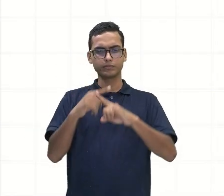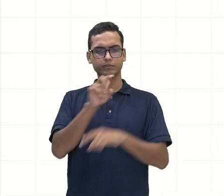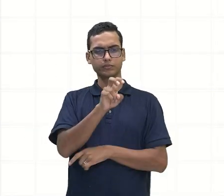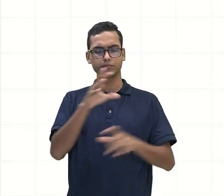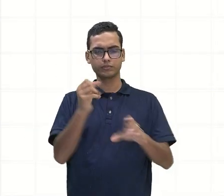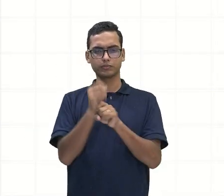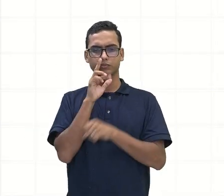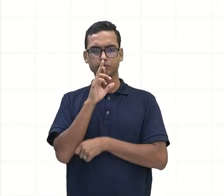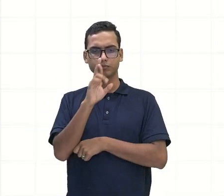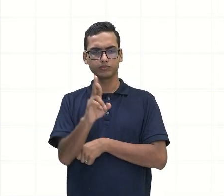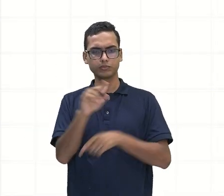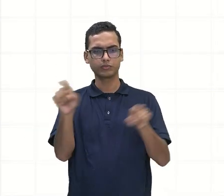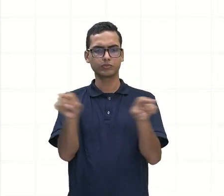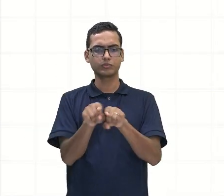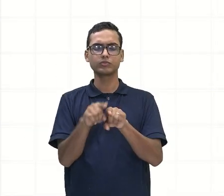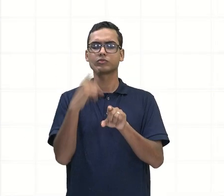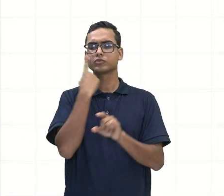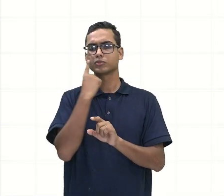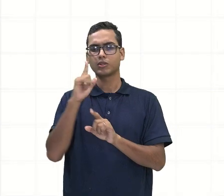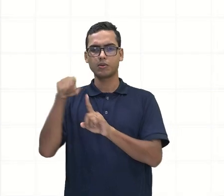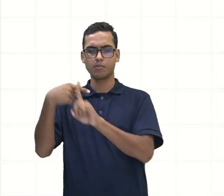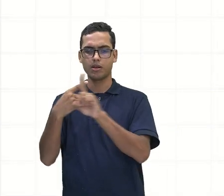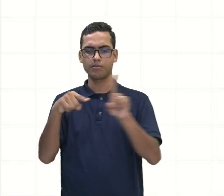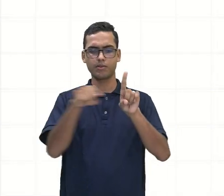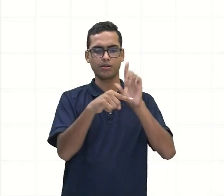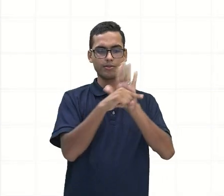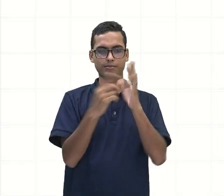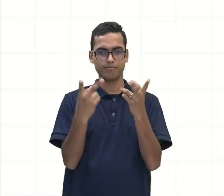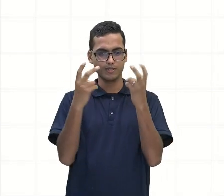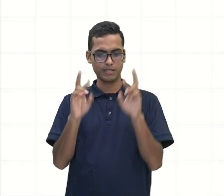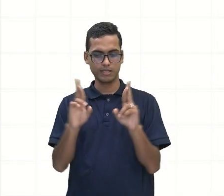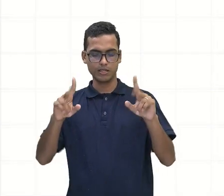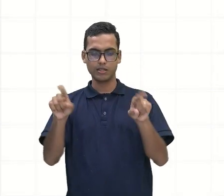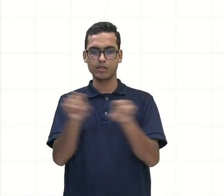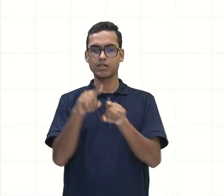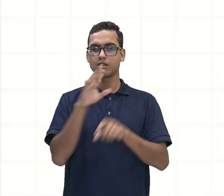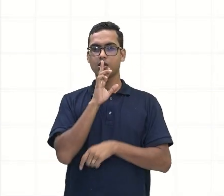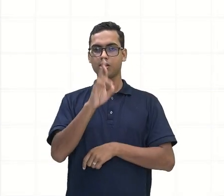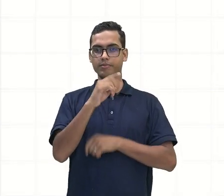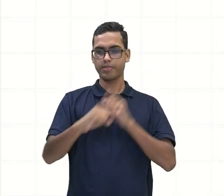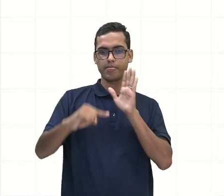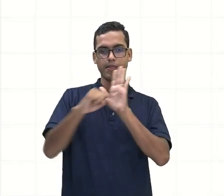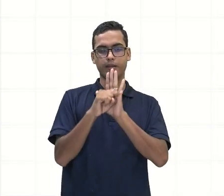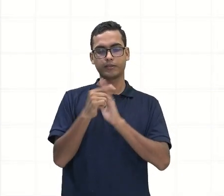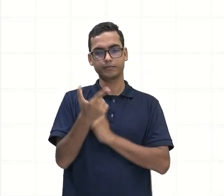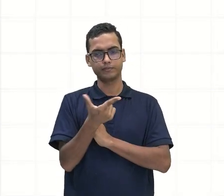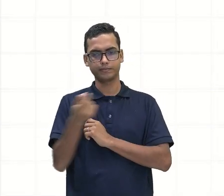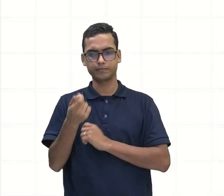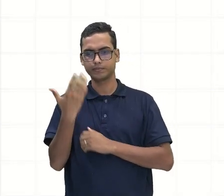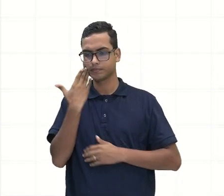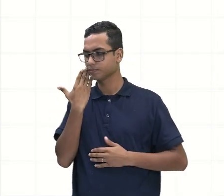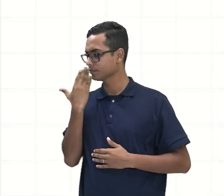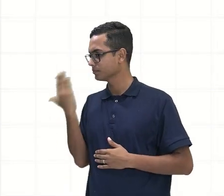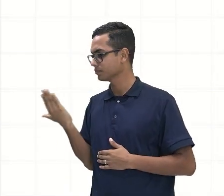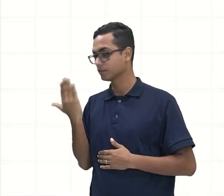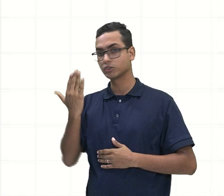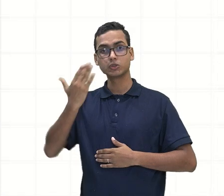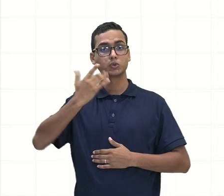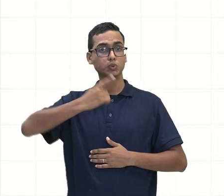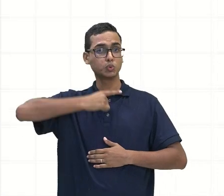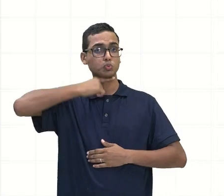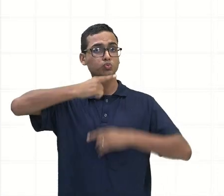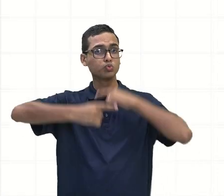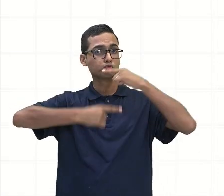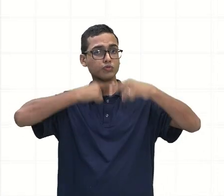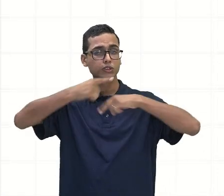diferentes, resultado negativo. Aqui a gente pode ter um pouco de dúvidas. Por quê? Porque eu tenho